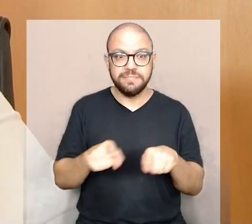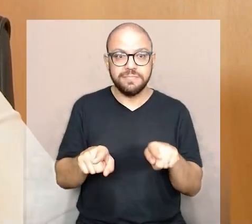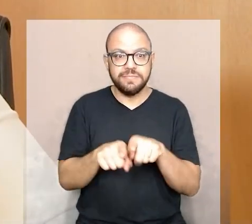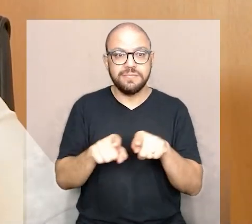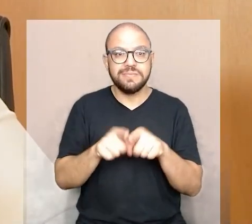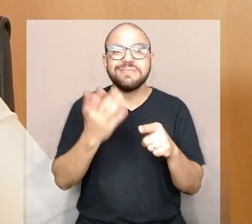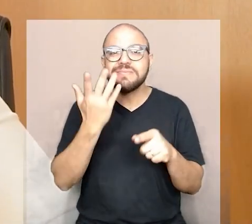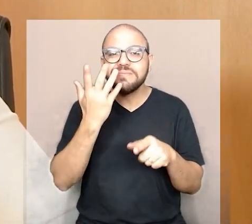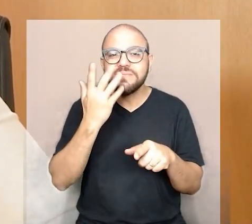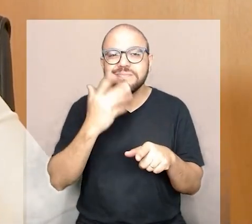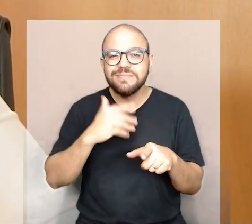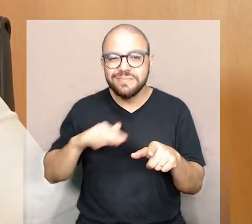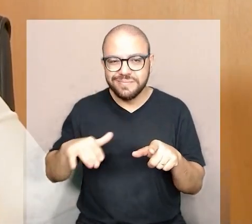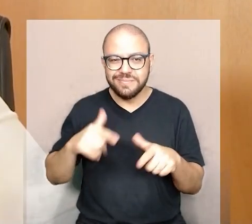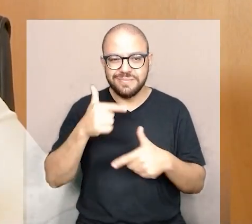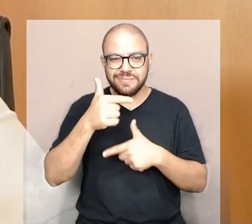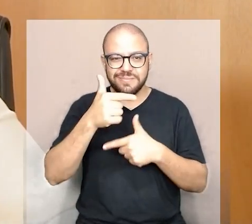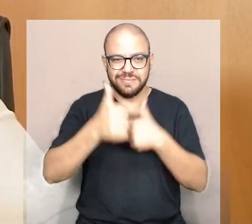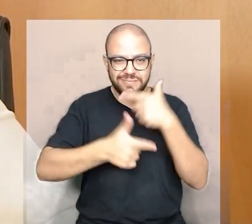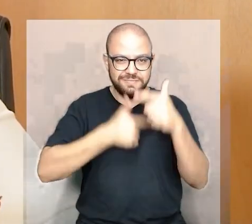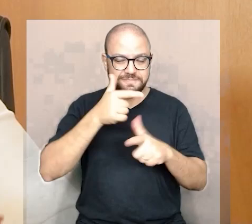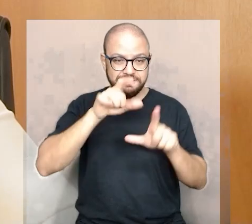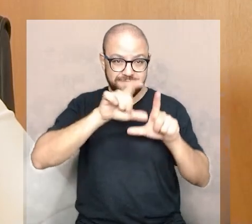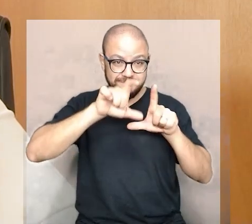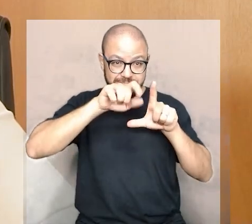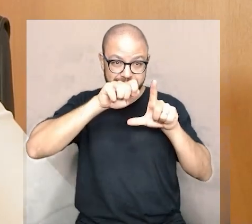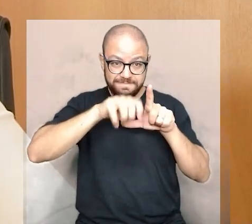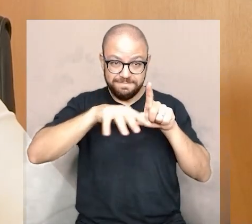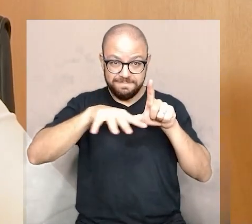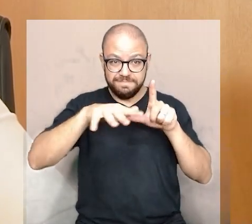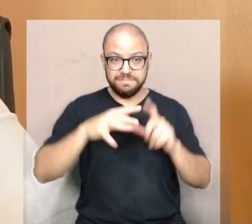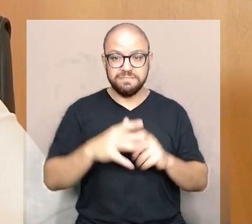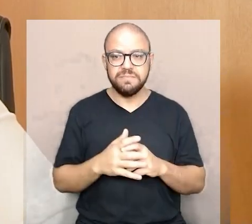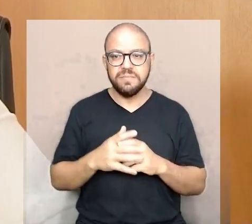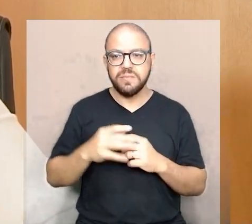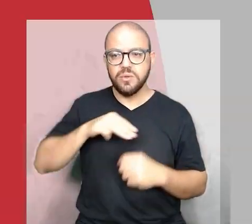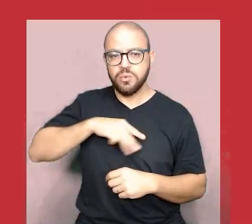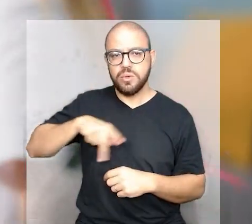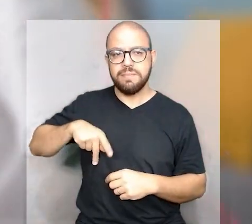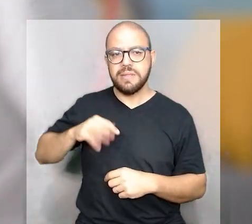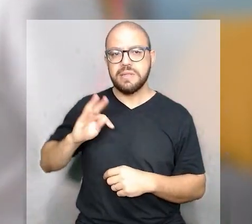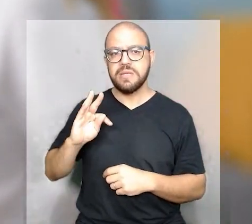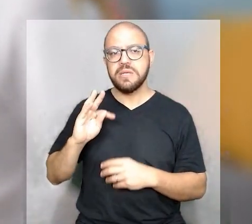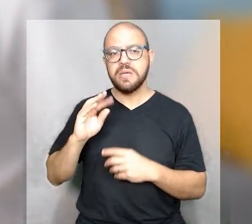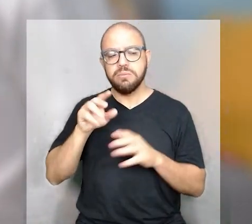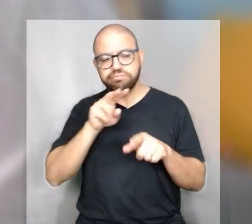trabalho infantil digital. Como é que o MPT tem enfrentado essa realidade?